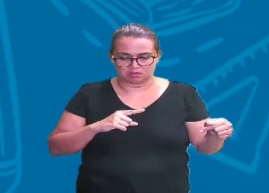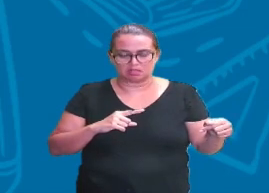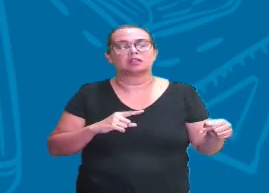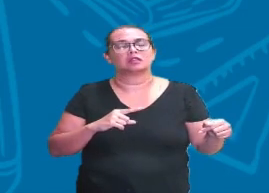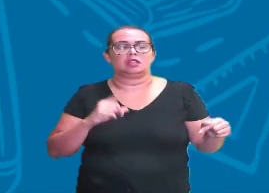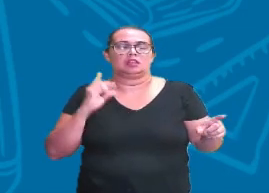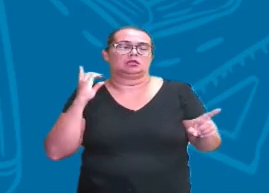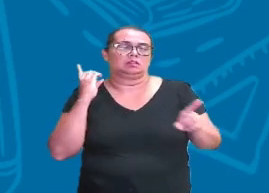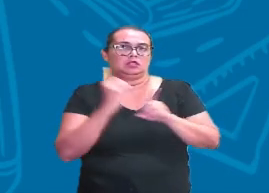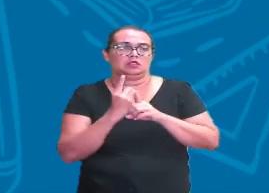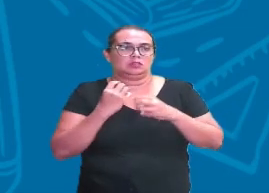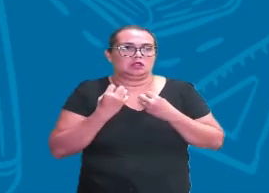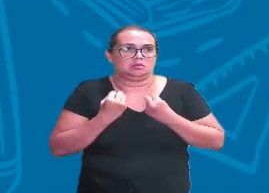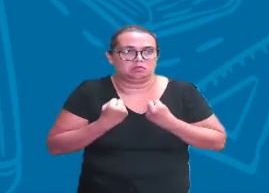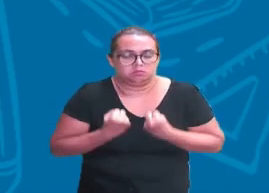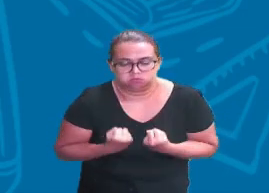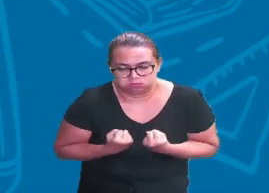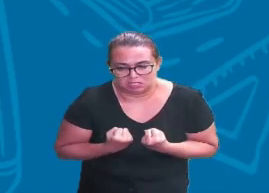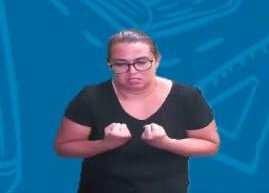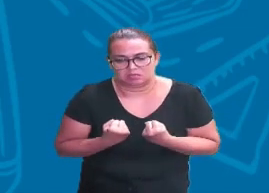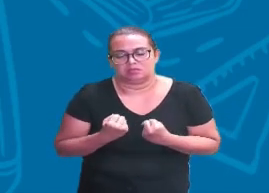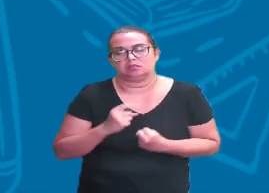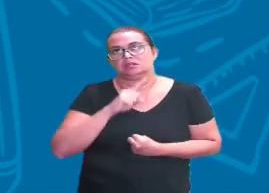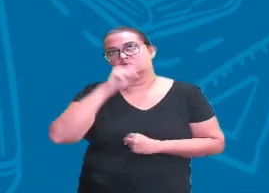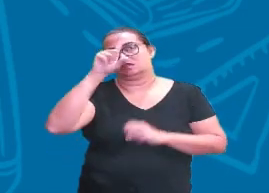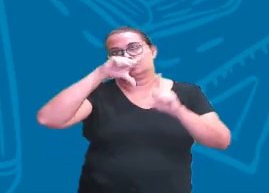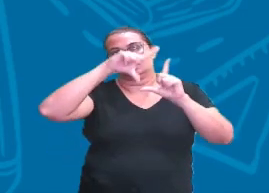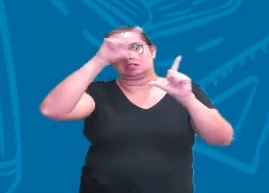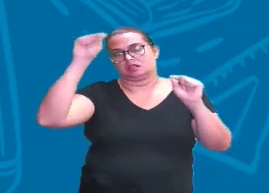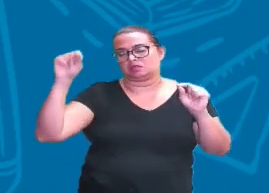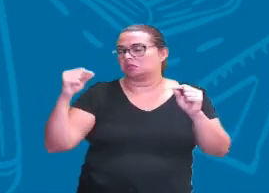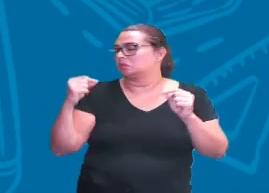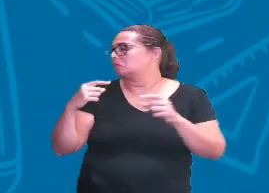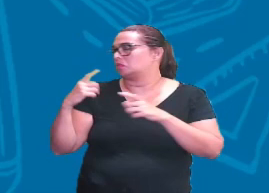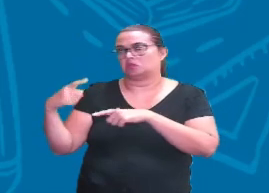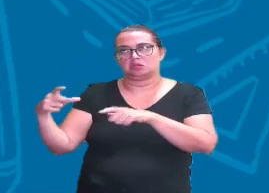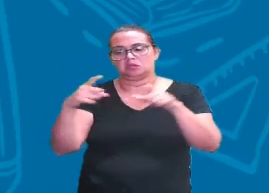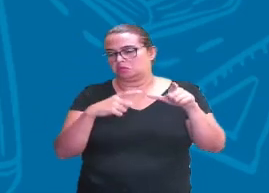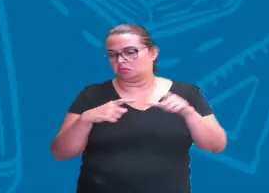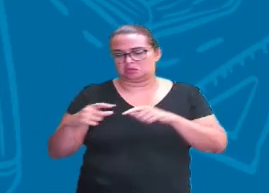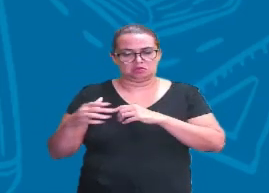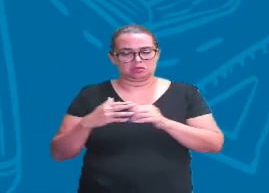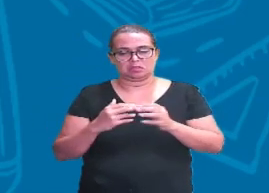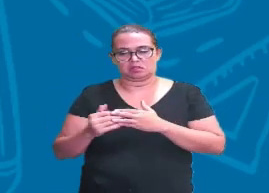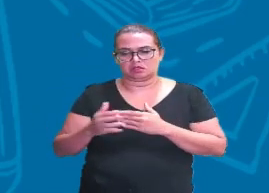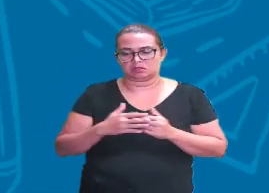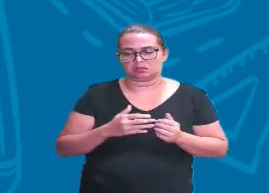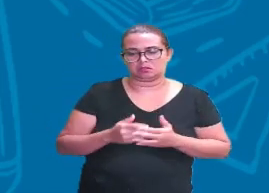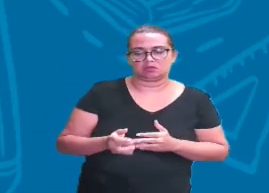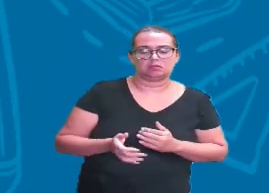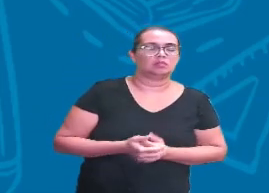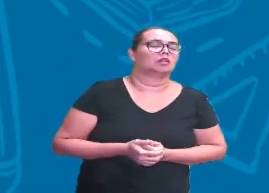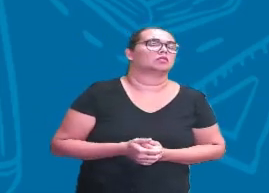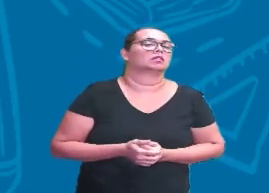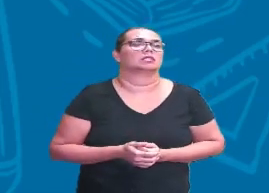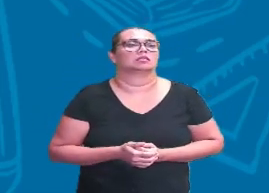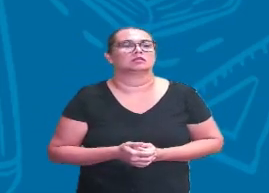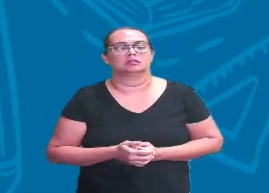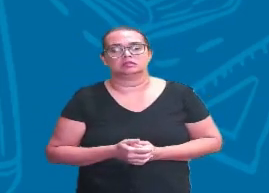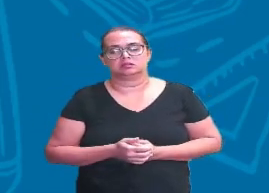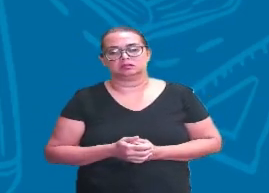saber quanto é o seu peso na Lua. Ou em qualquer outro planeta. Tá? Ou qualquer outro